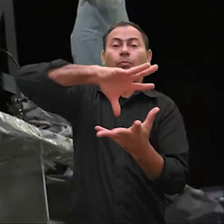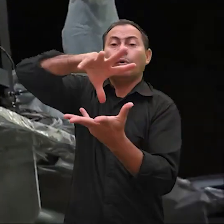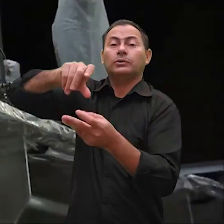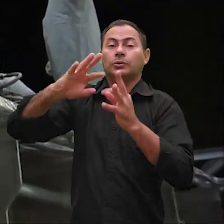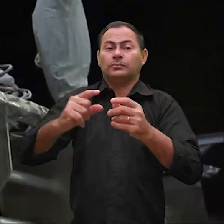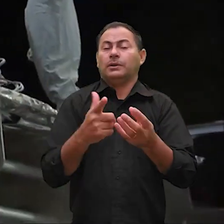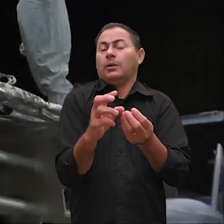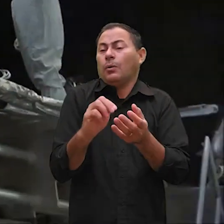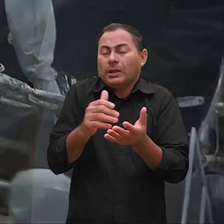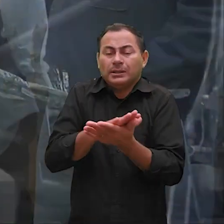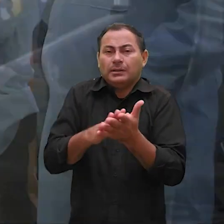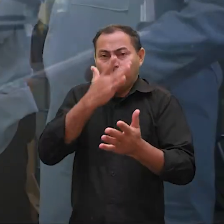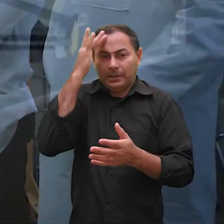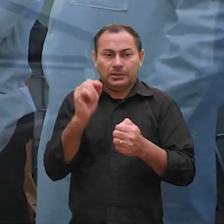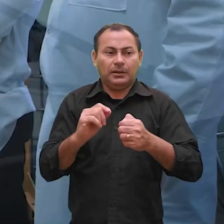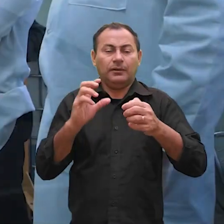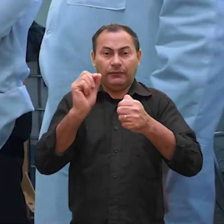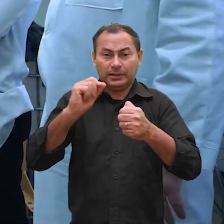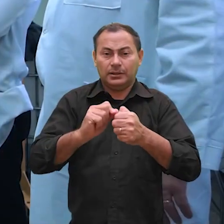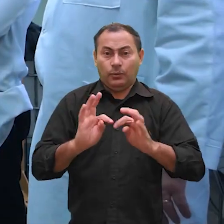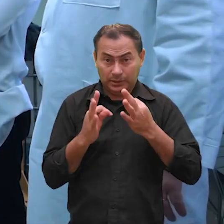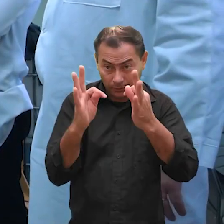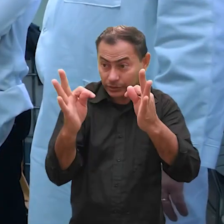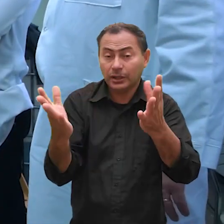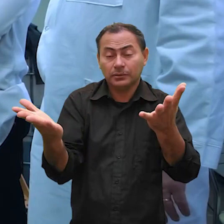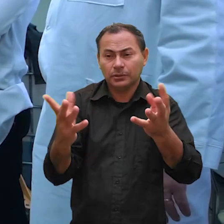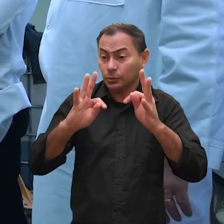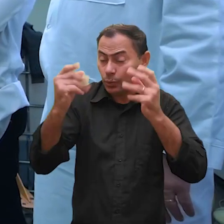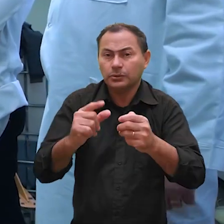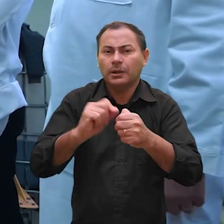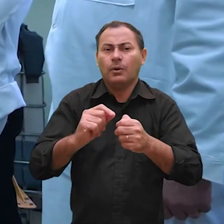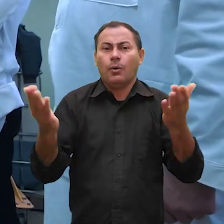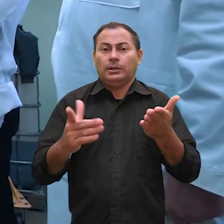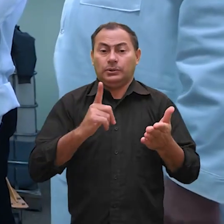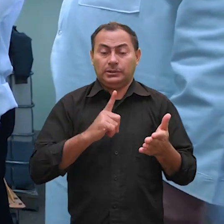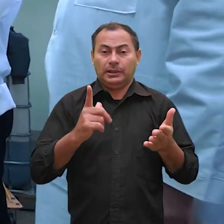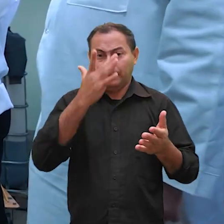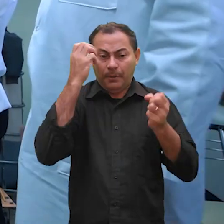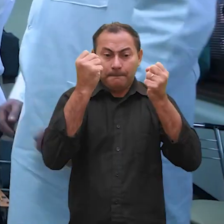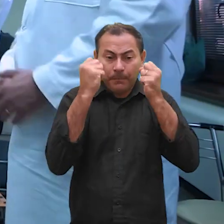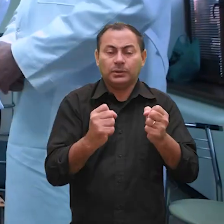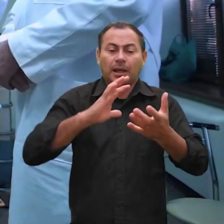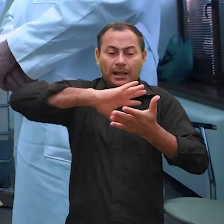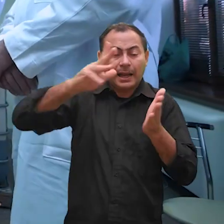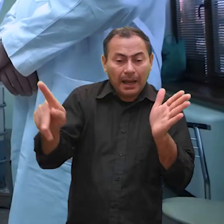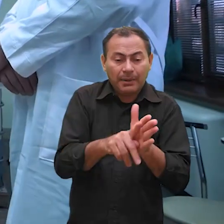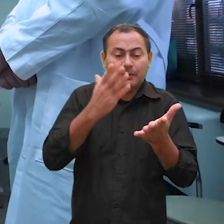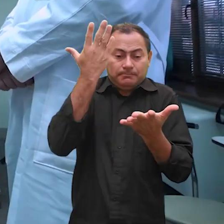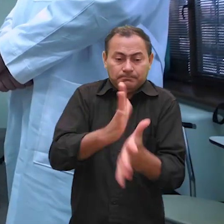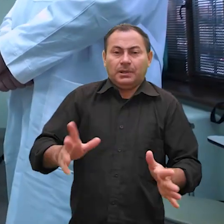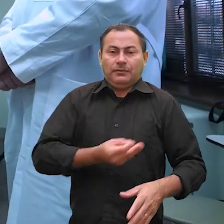mundo inteiro. Não há quase nada que o homem não esteja fazendo com a tecnologia. Hoje ele tem o poder para destruir a si